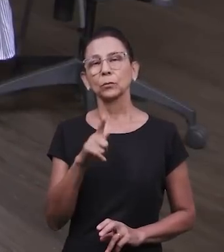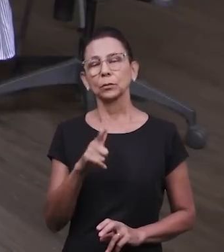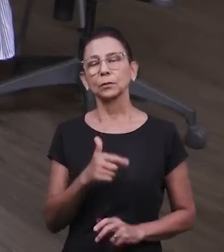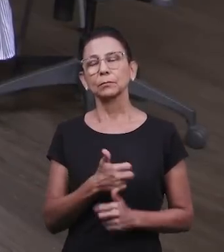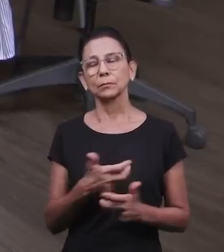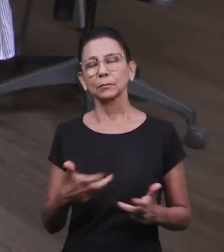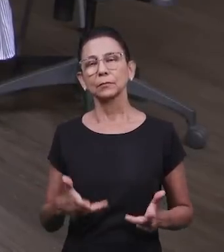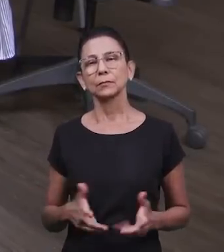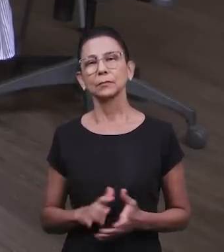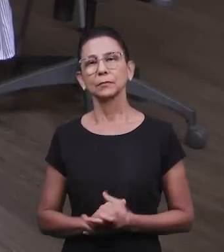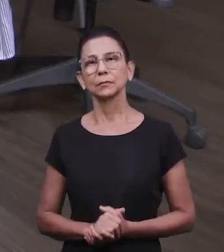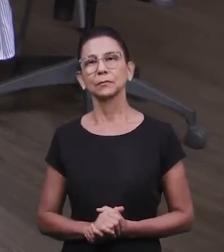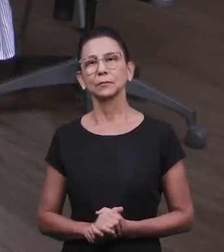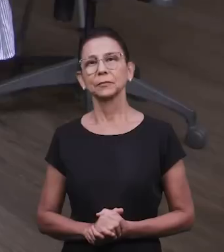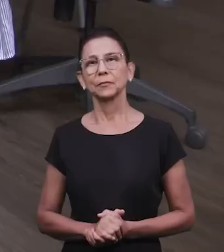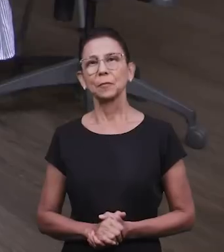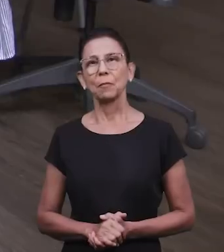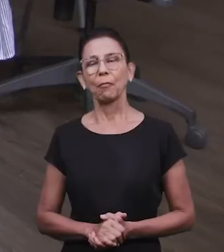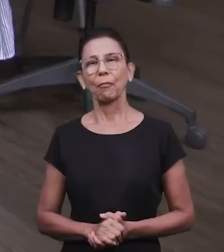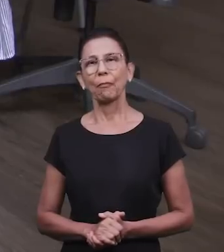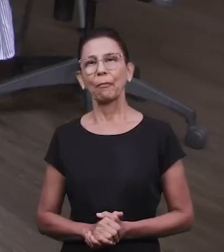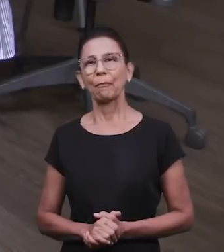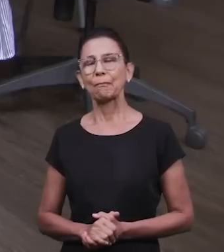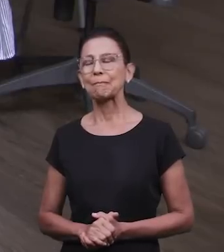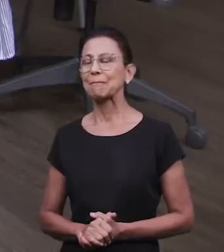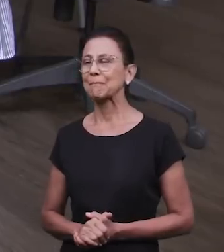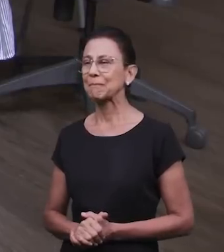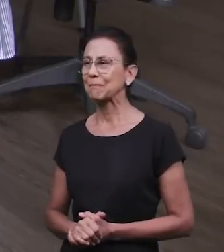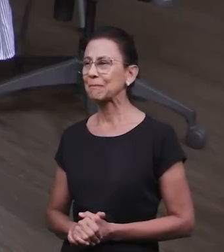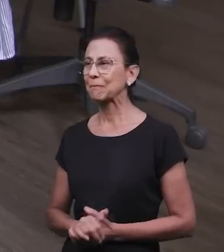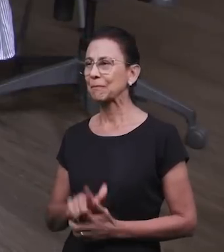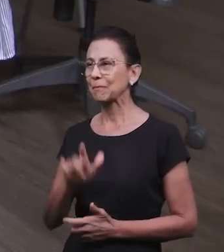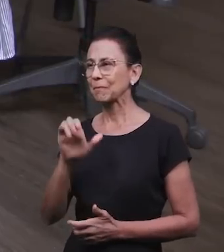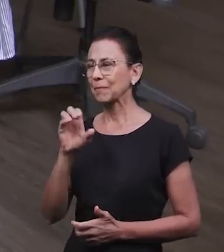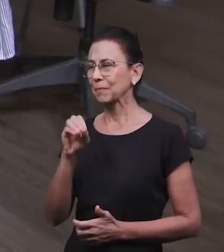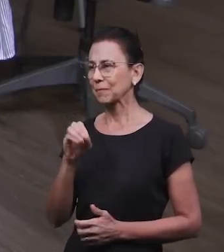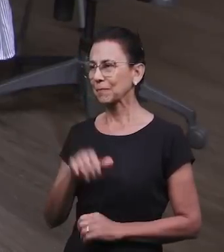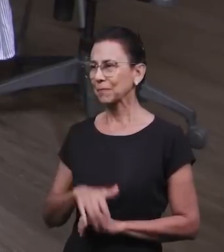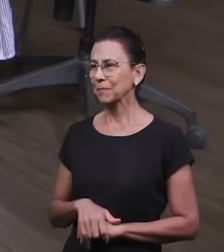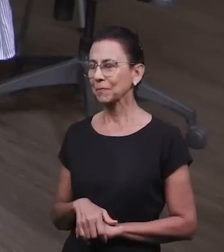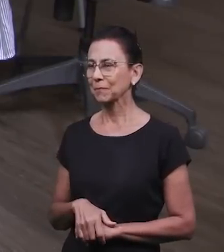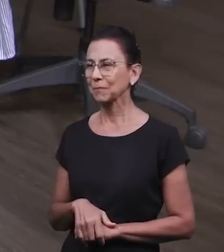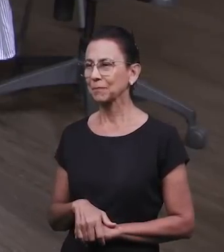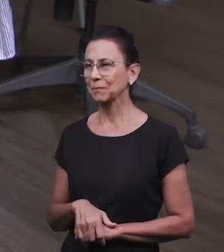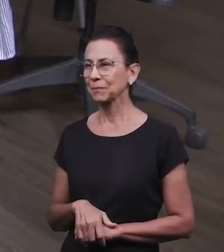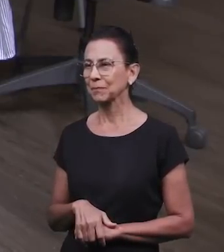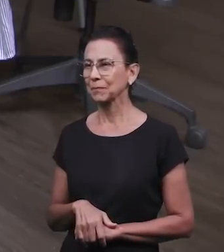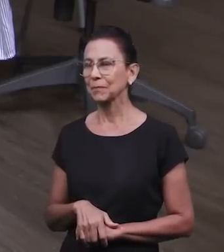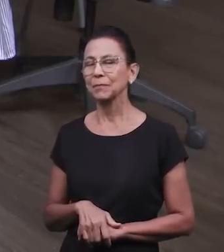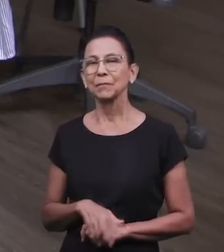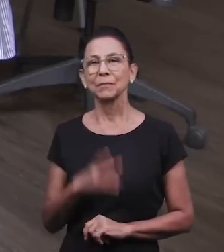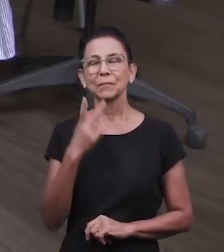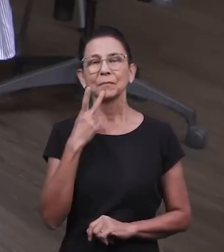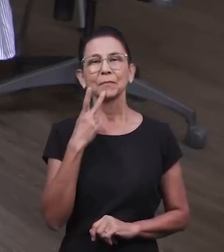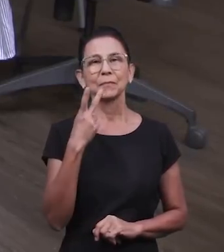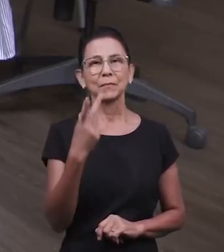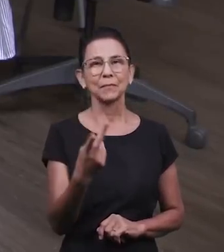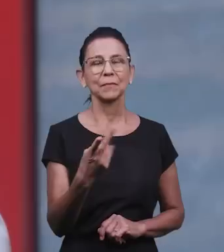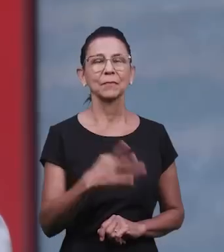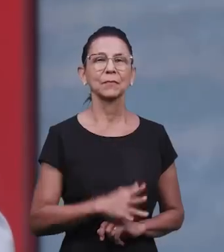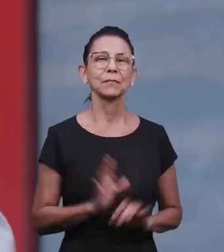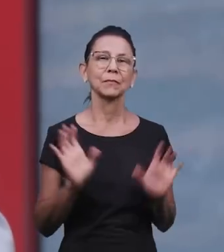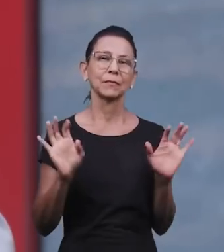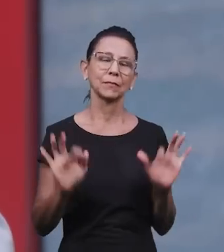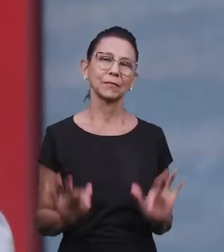qual a palavra que você deixa aqui, encerrando para os nossos jovens, acerca desse tema, o jovem e as redes sociais?